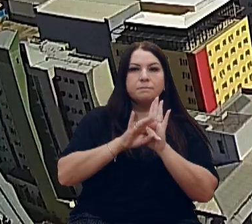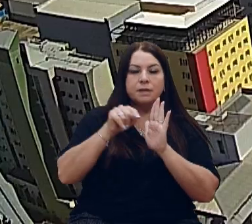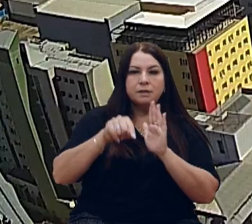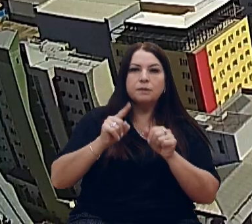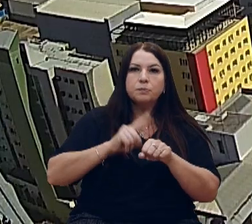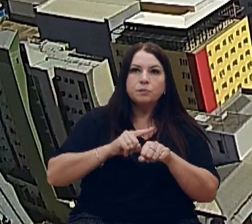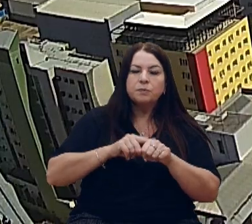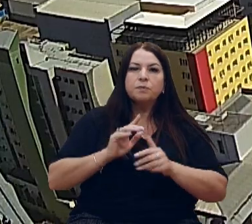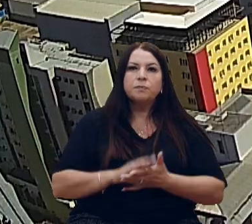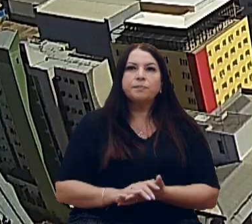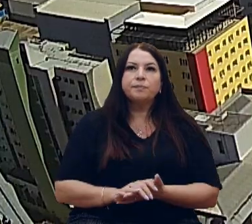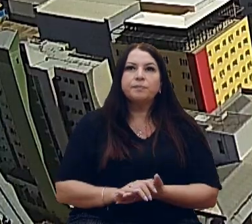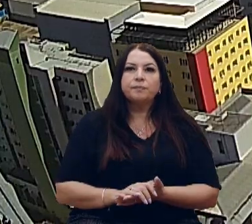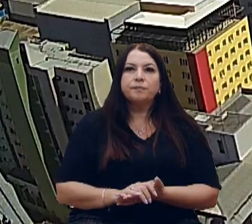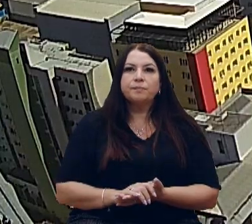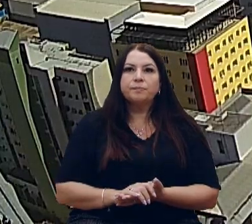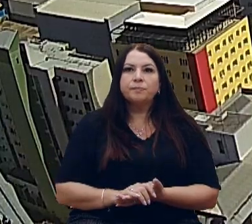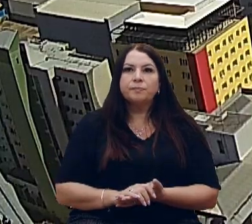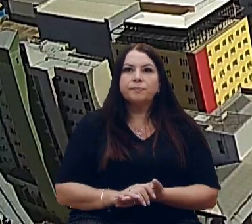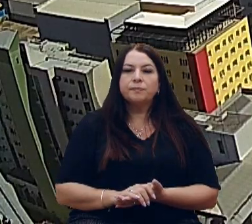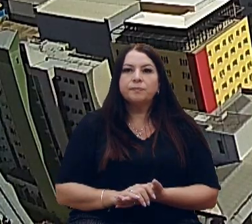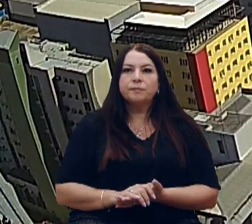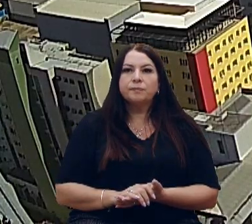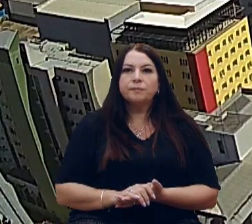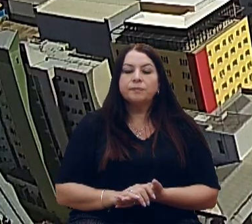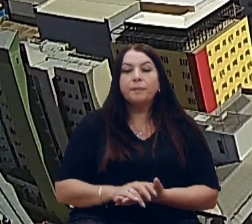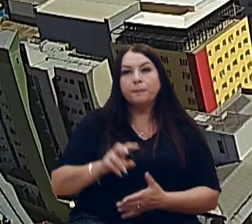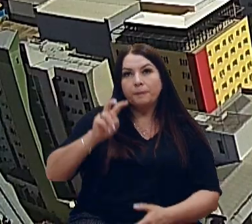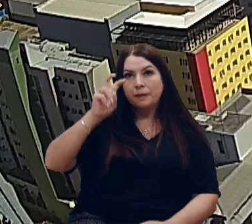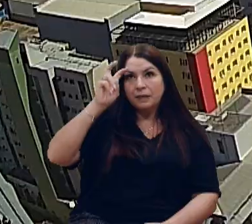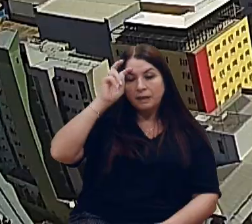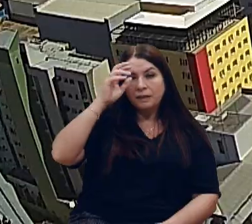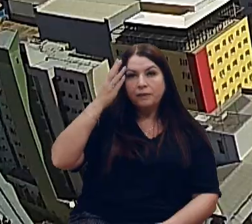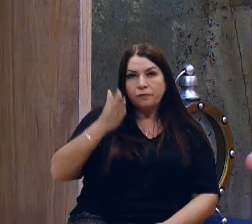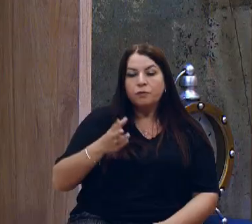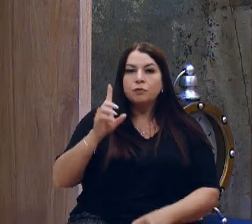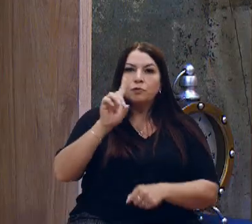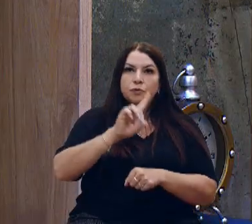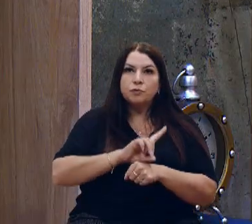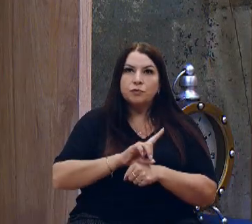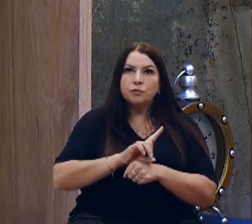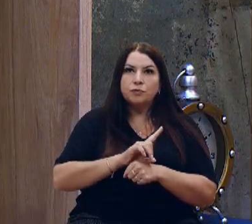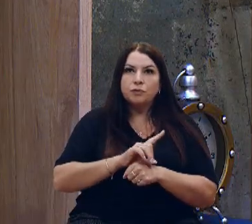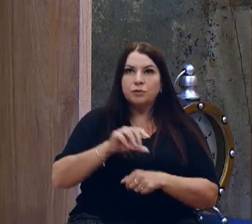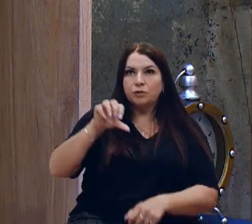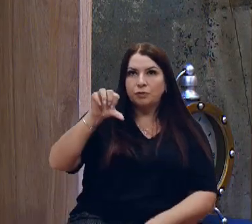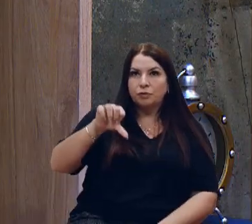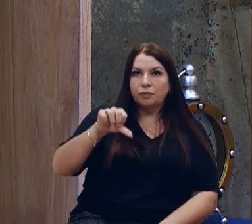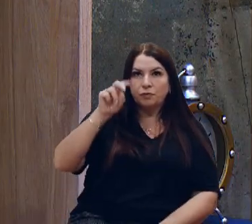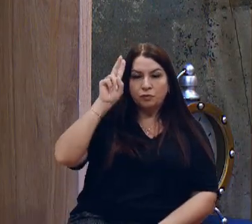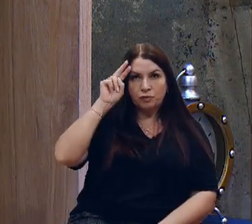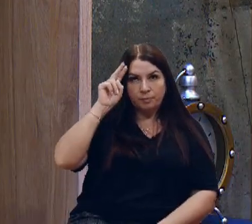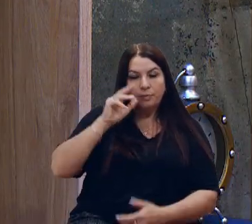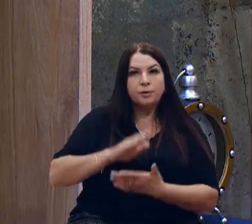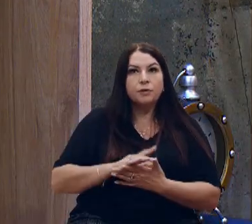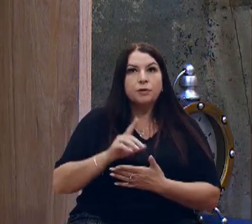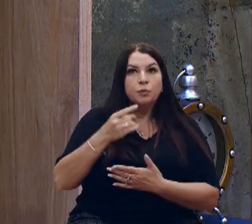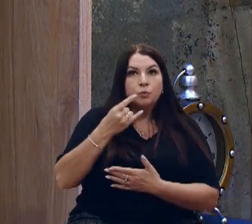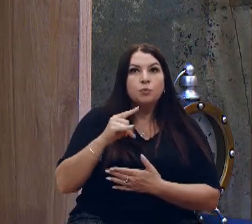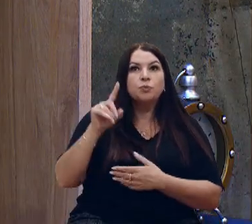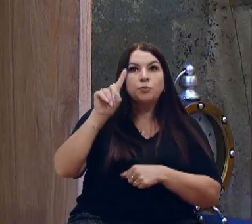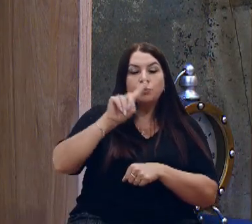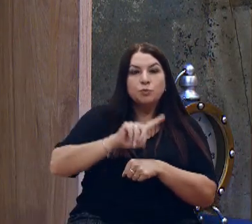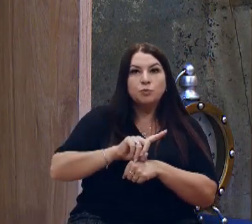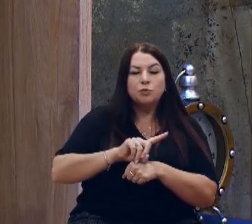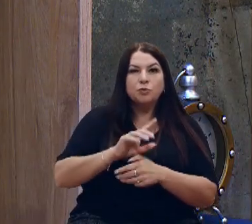nesse momento. E quinta-feira, hoje, dia 9 de abril, é o último